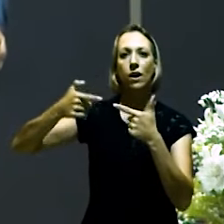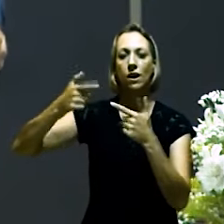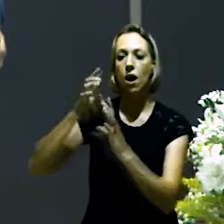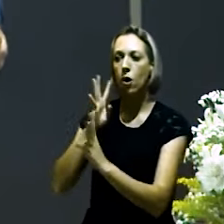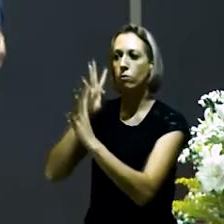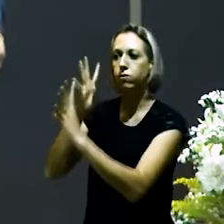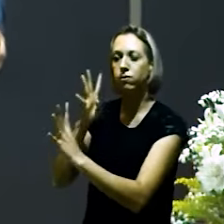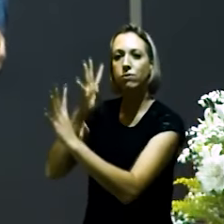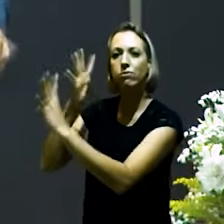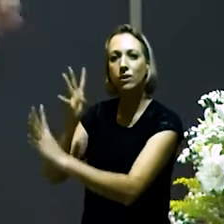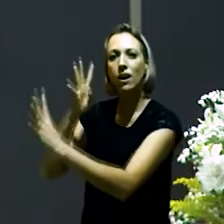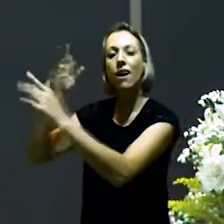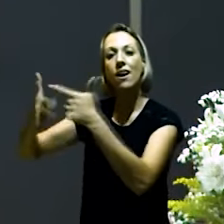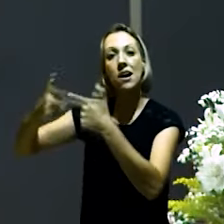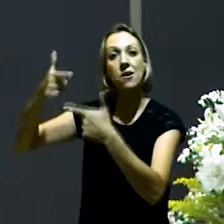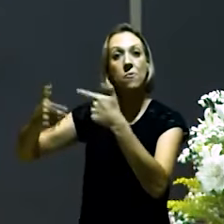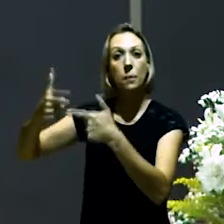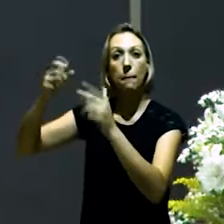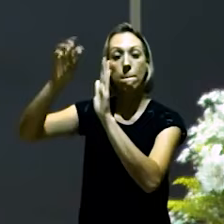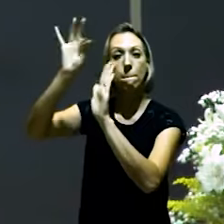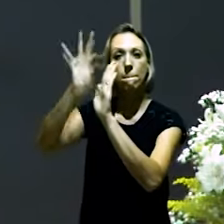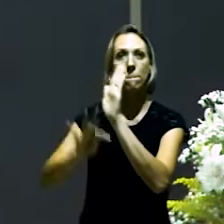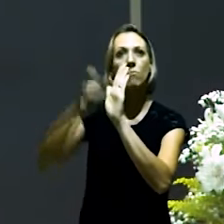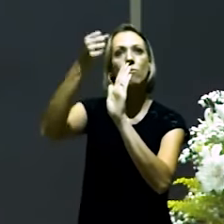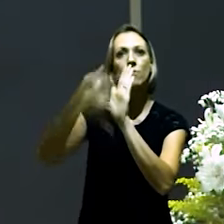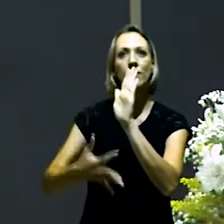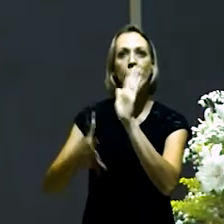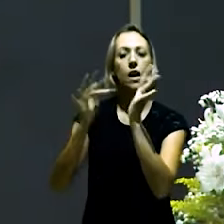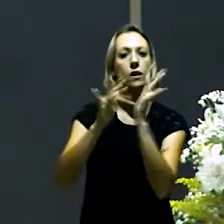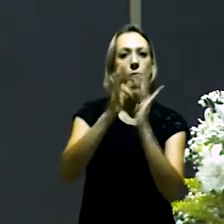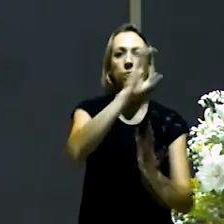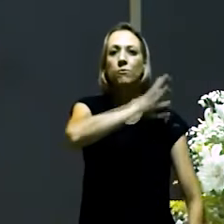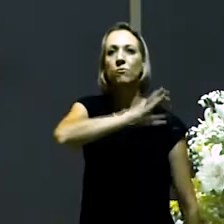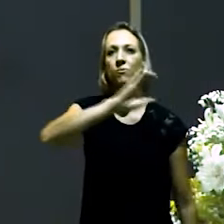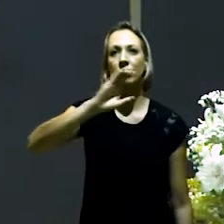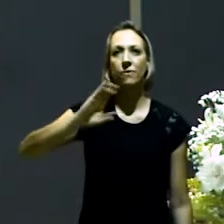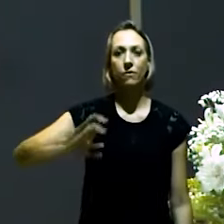da humanidade. Porque o versículo 15 me diz que Jesus Cristo,